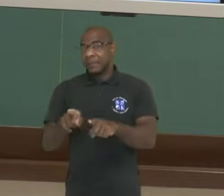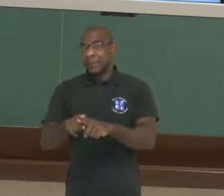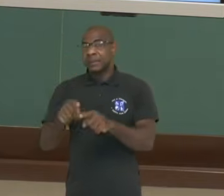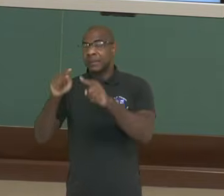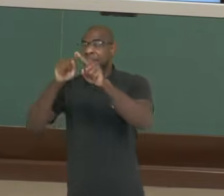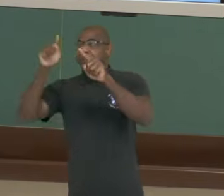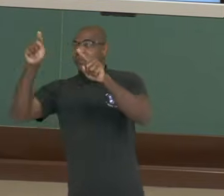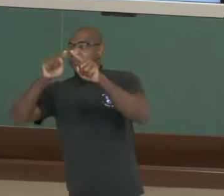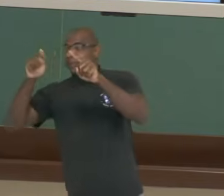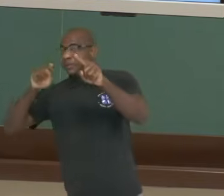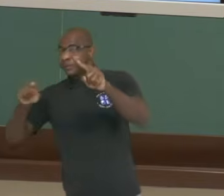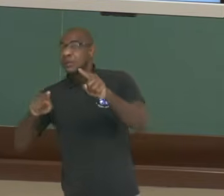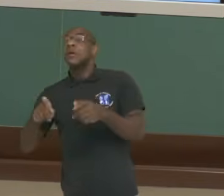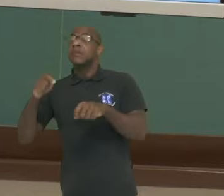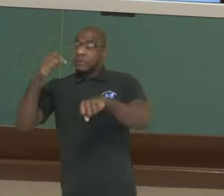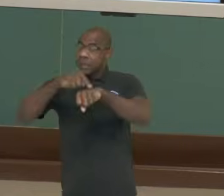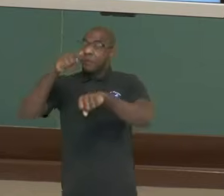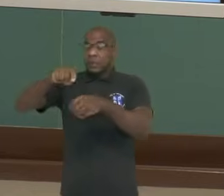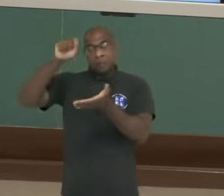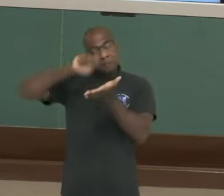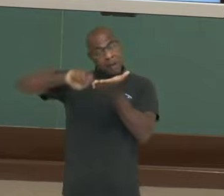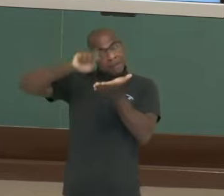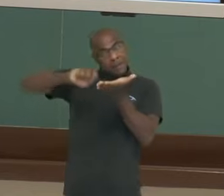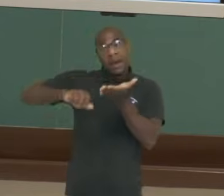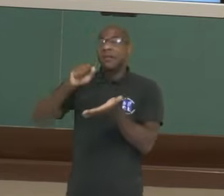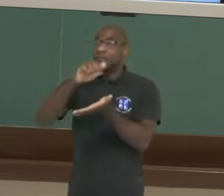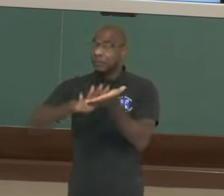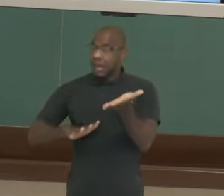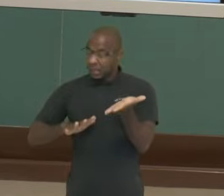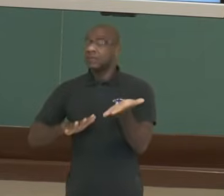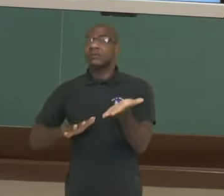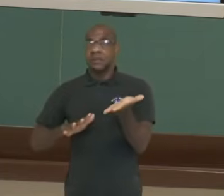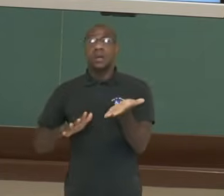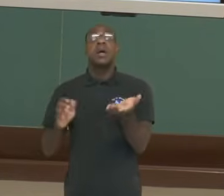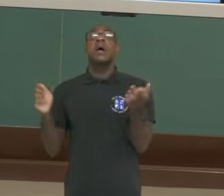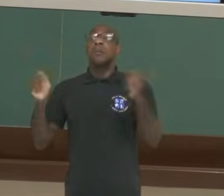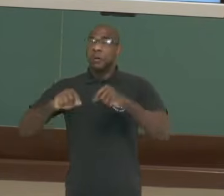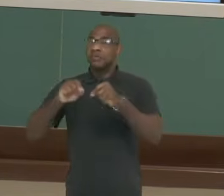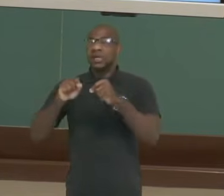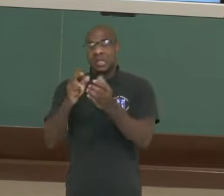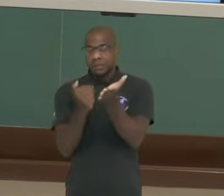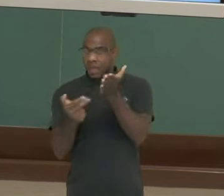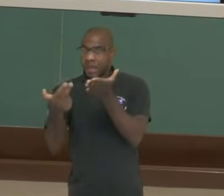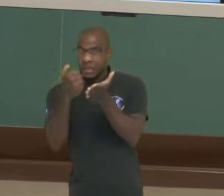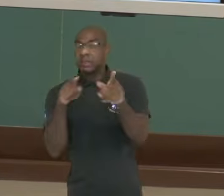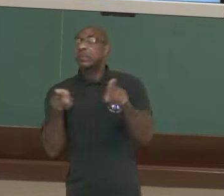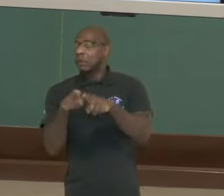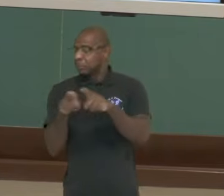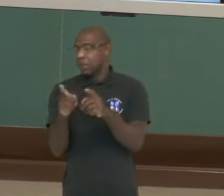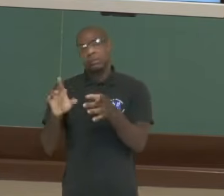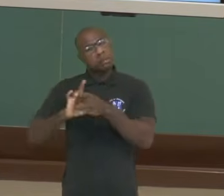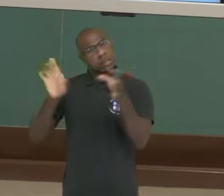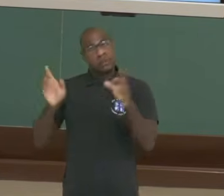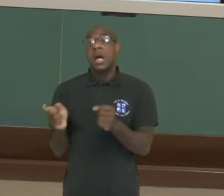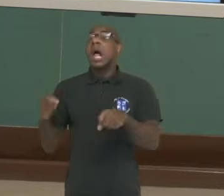você anotar essa atividade. Claro, pode fazer também essa ilustração aí, né? Eu vou dar um tempinho para você responder e a